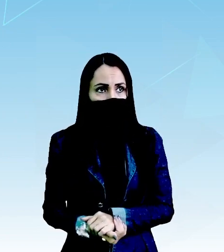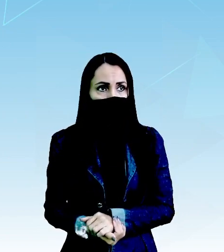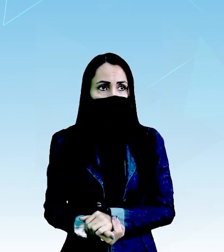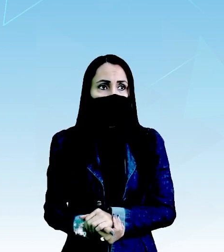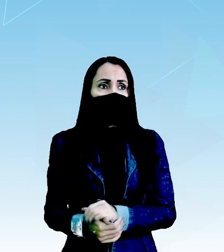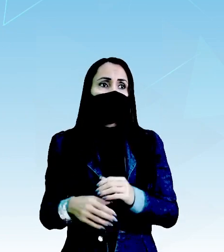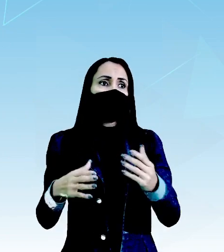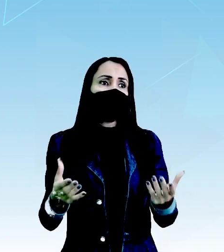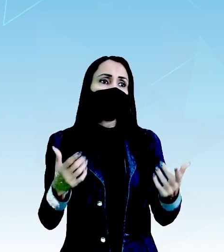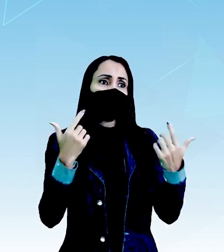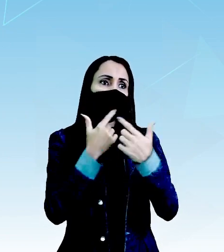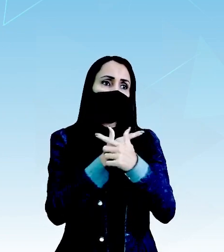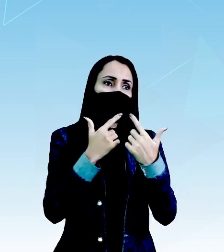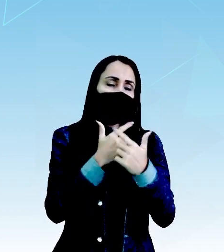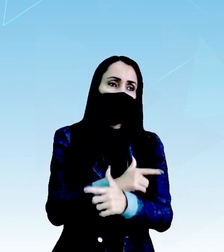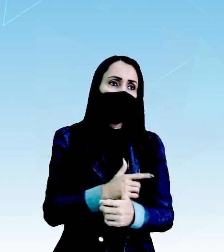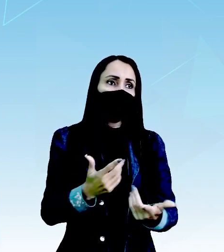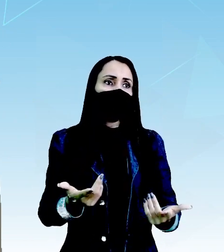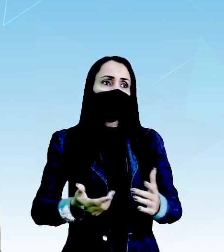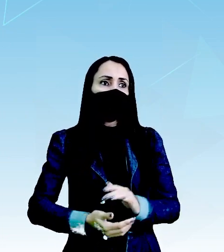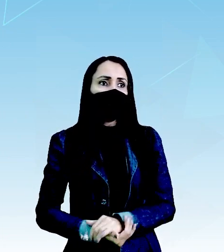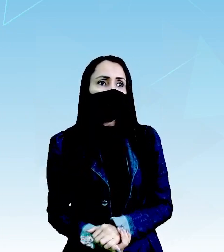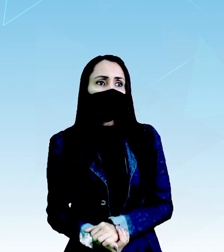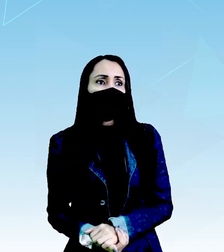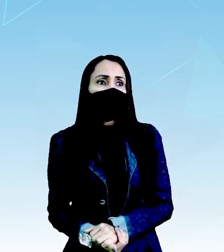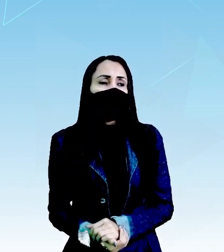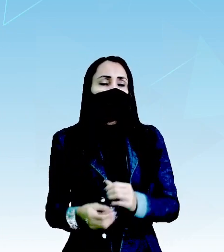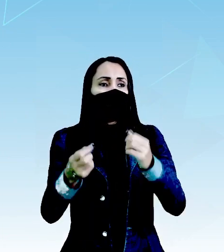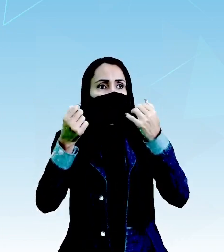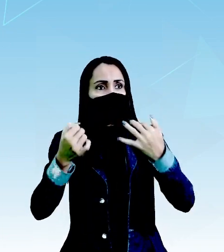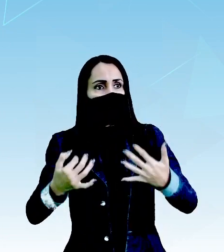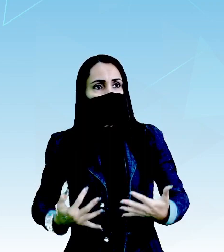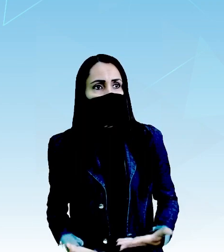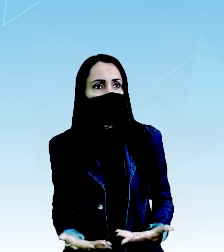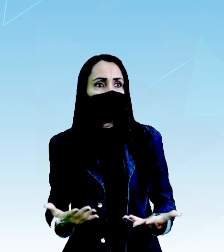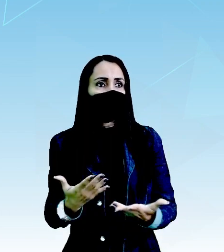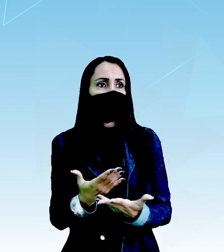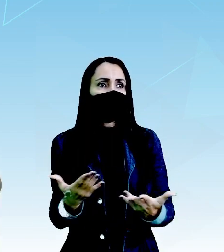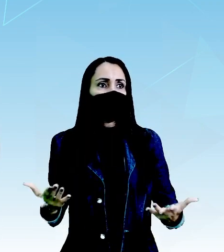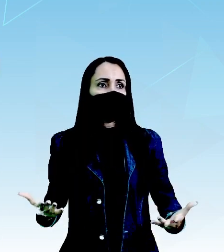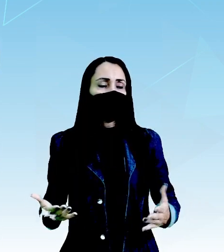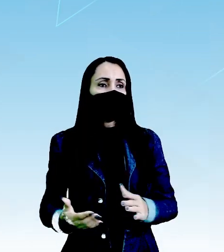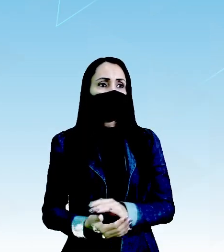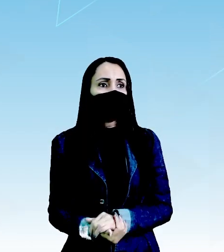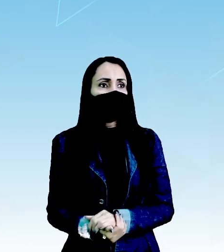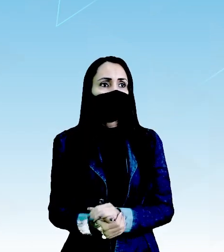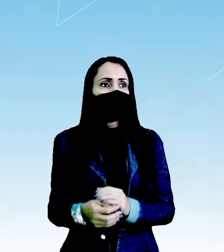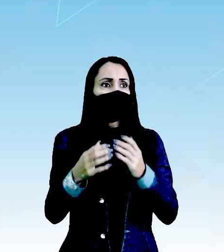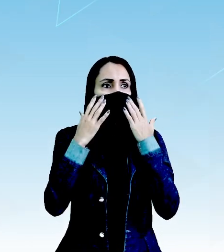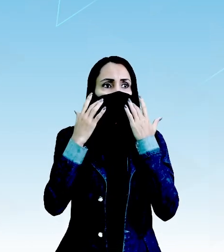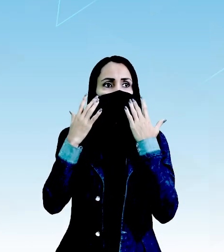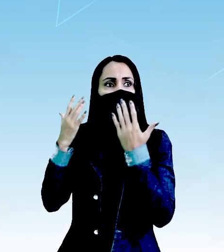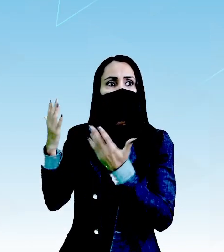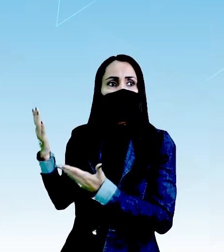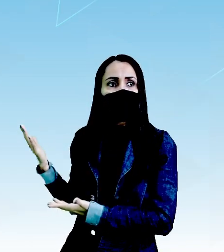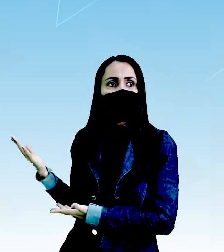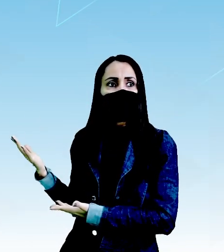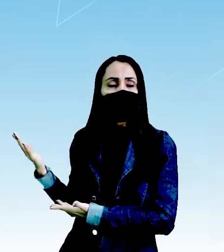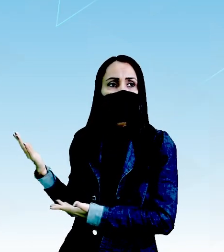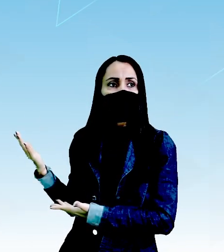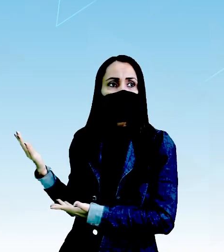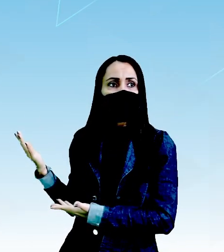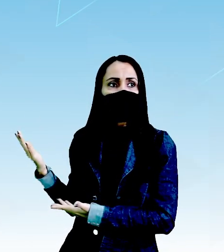o riso, certo? E aqui trago para vocês as máscaras do teatro, a tragédia e a